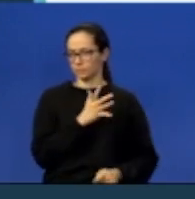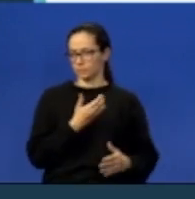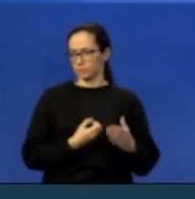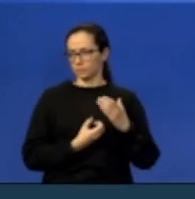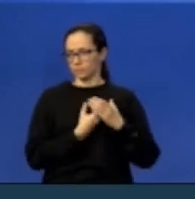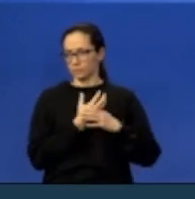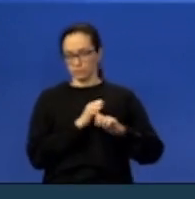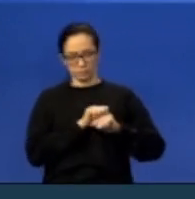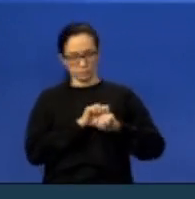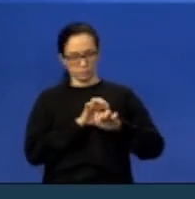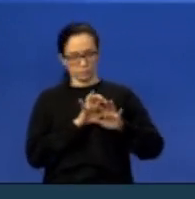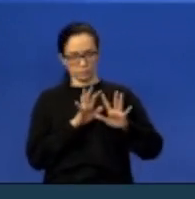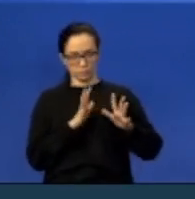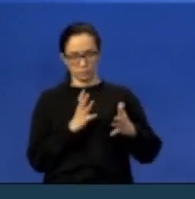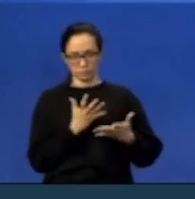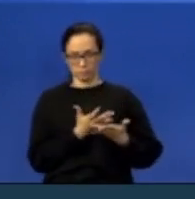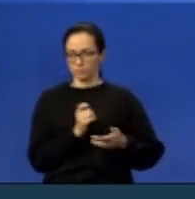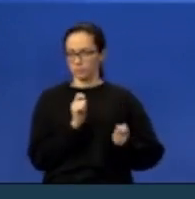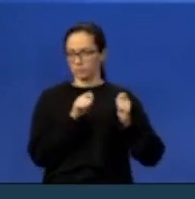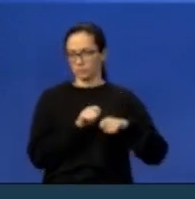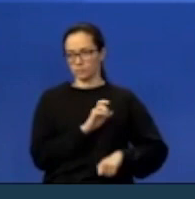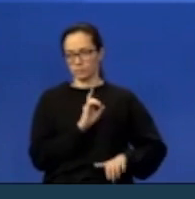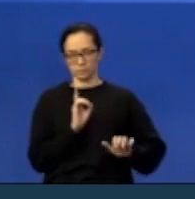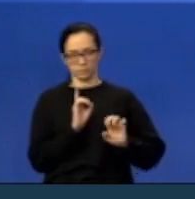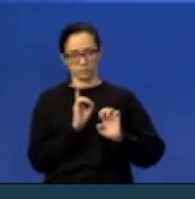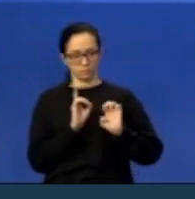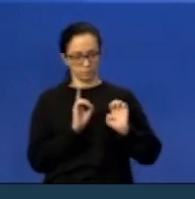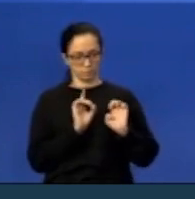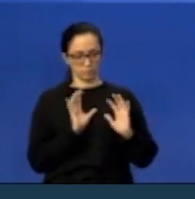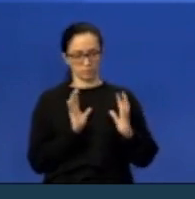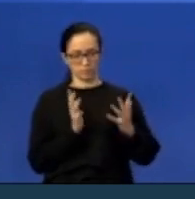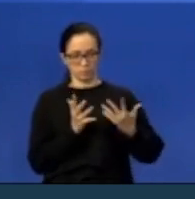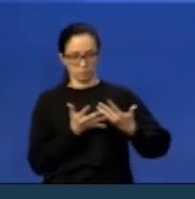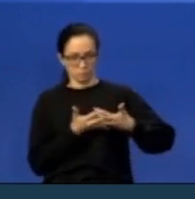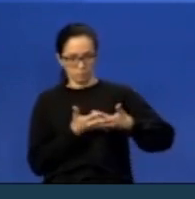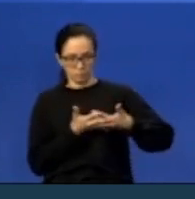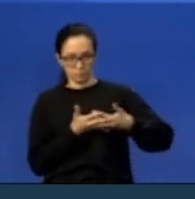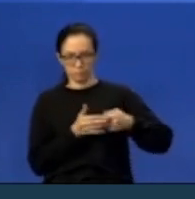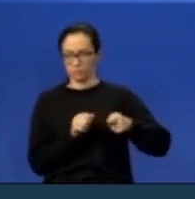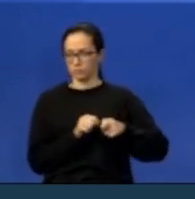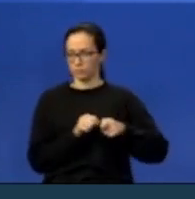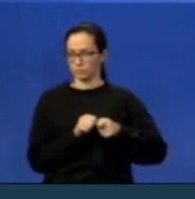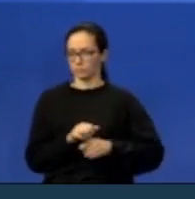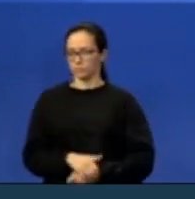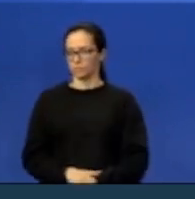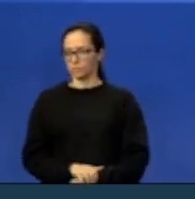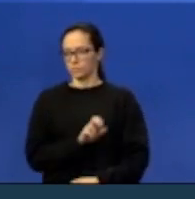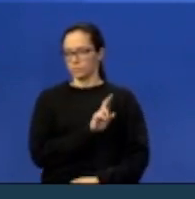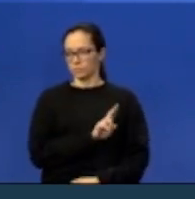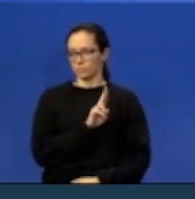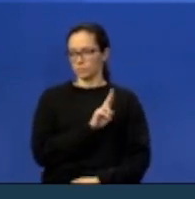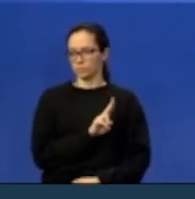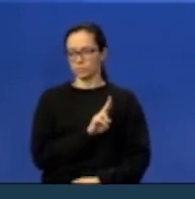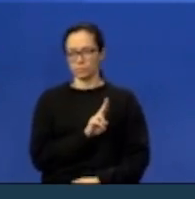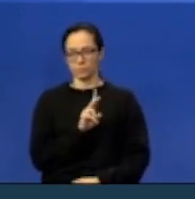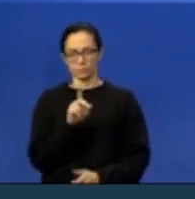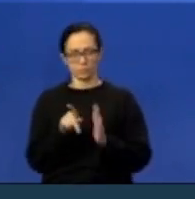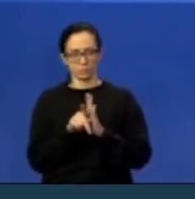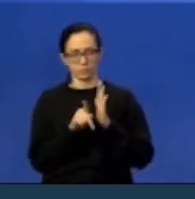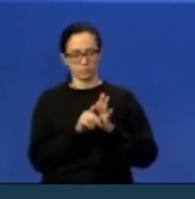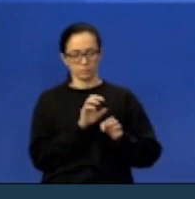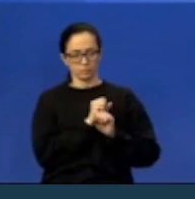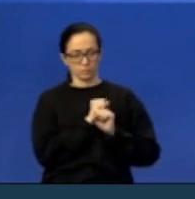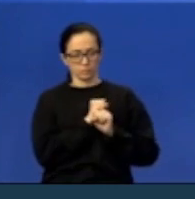são ramificações dos ramos direito e esquerdo do feixe de His, e a principal finalidade é potencializar, né,